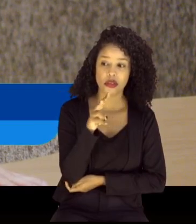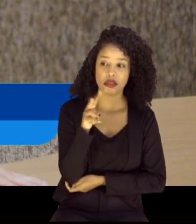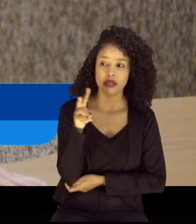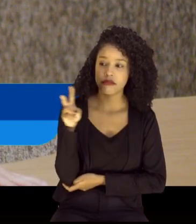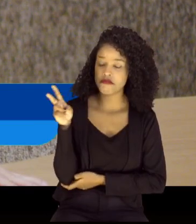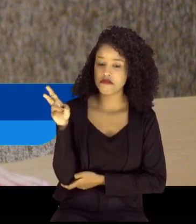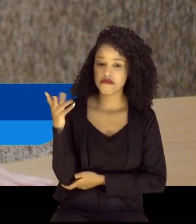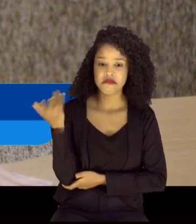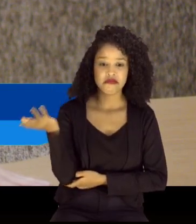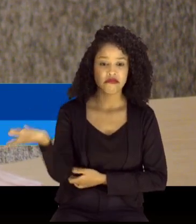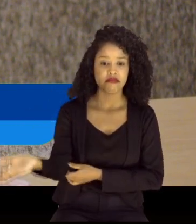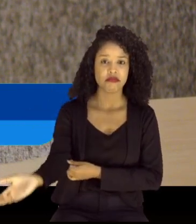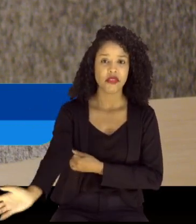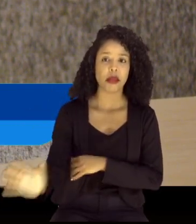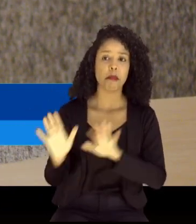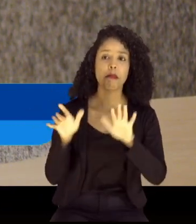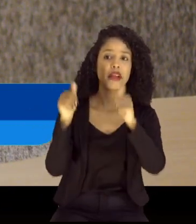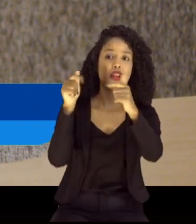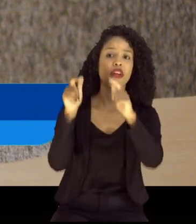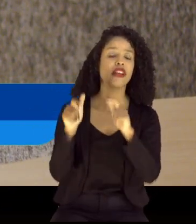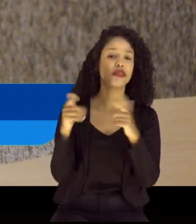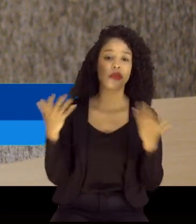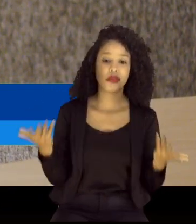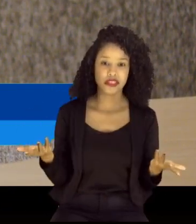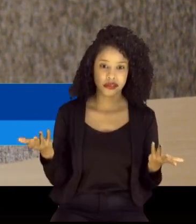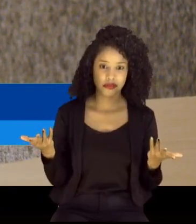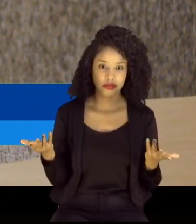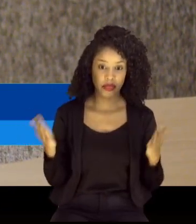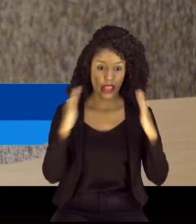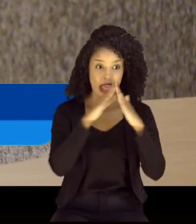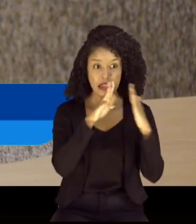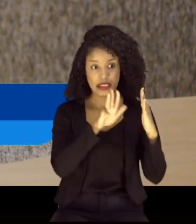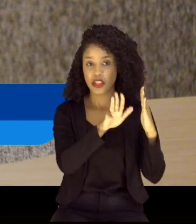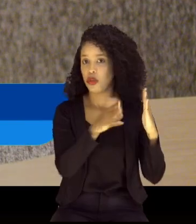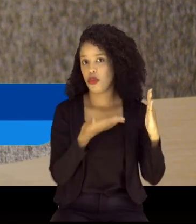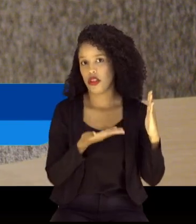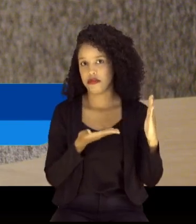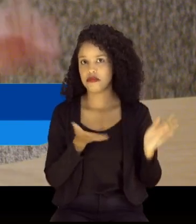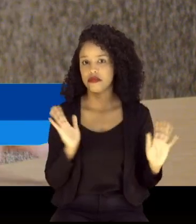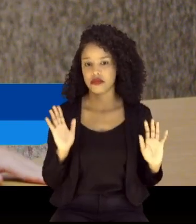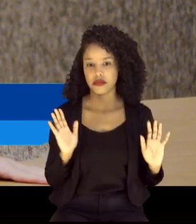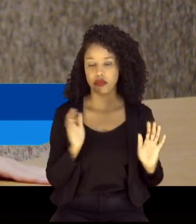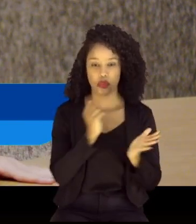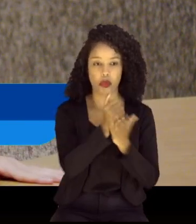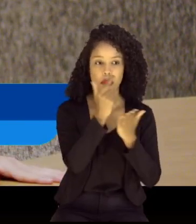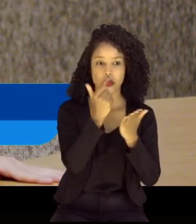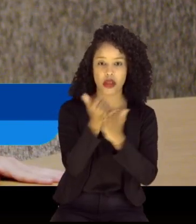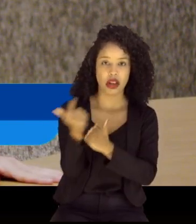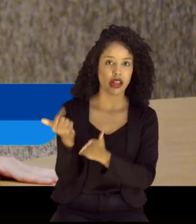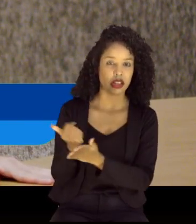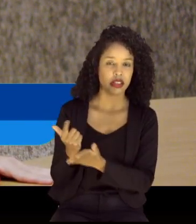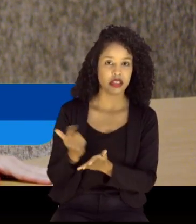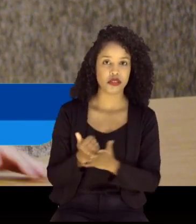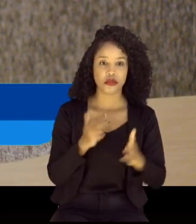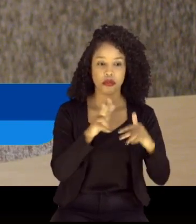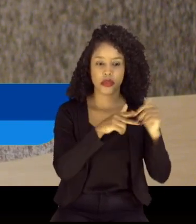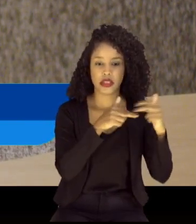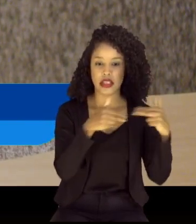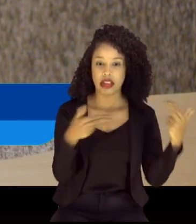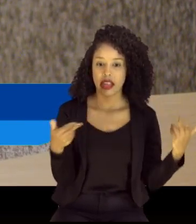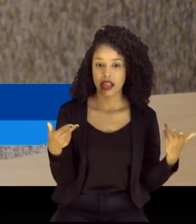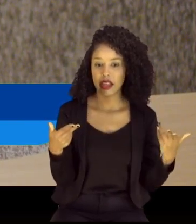eu não vi onde é que está melhorando, não, só se estiver melhorando na casa de Lula, comprando móveis a preços